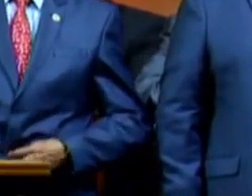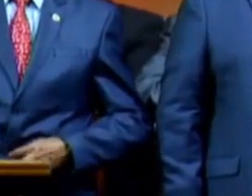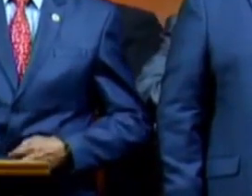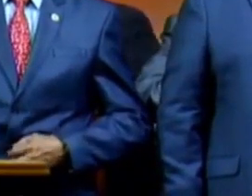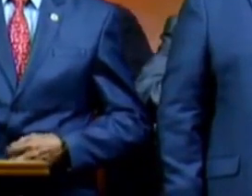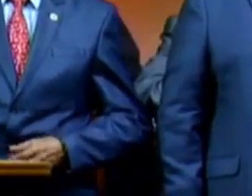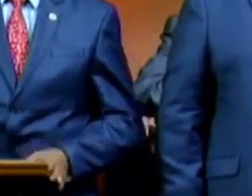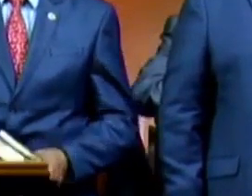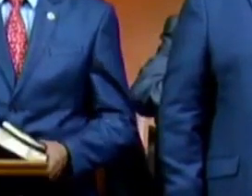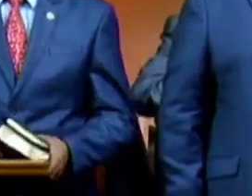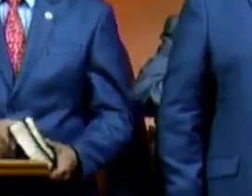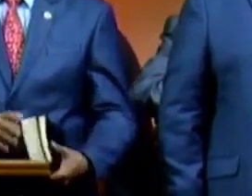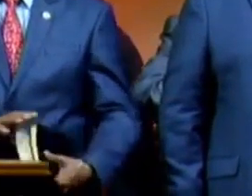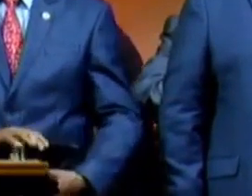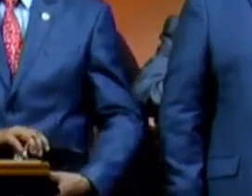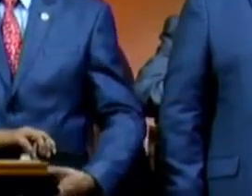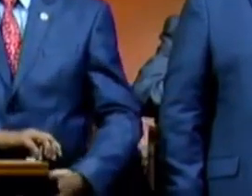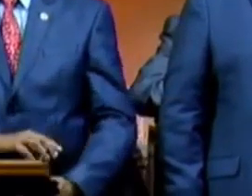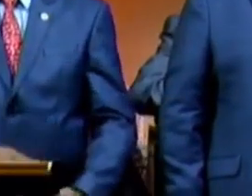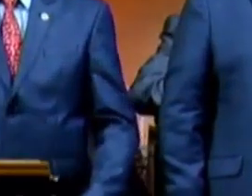2 perguntas mais.